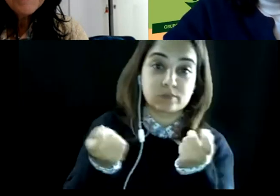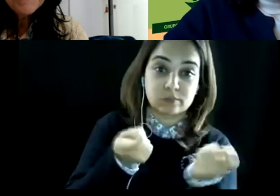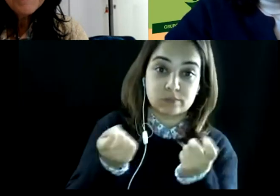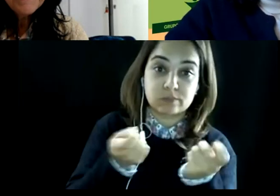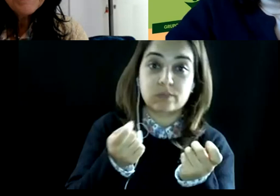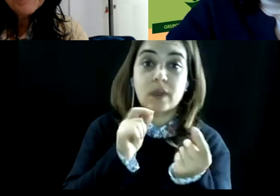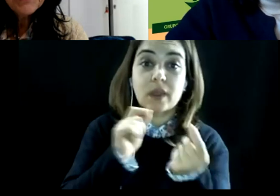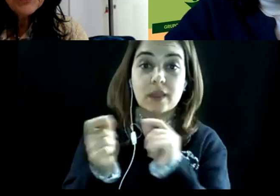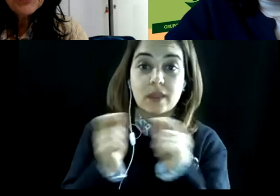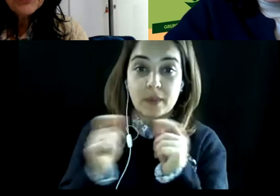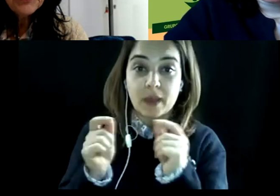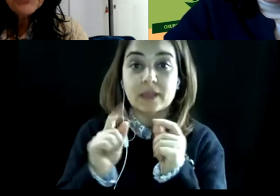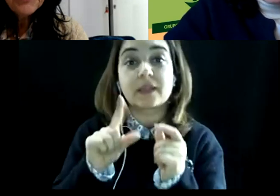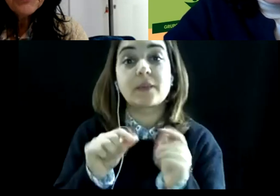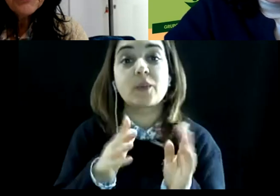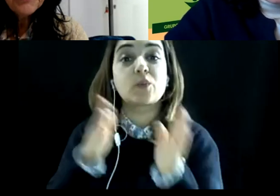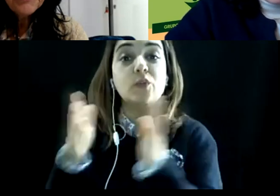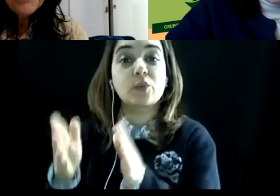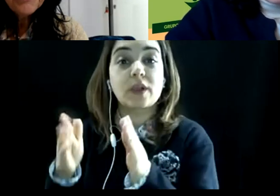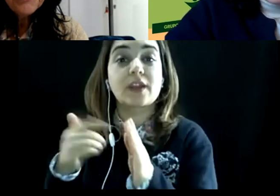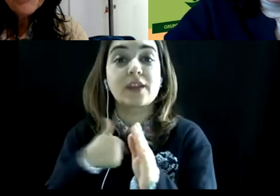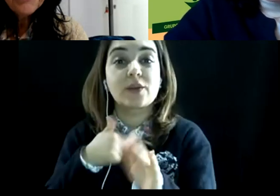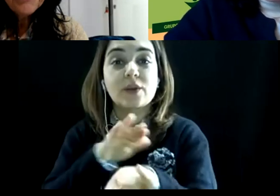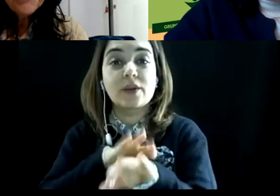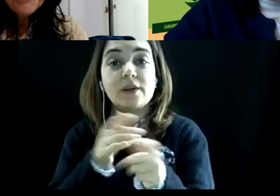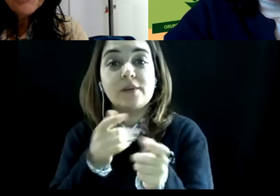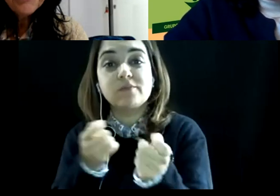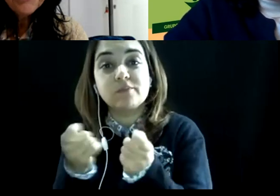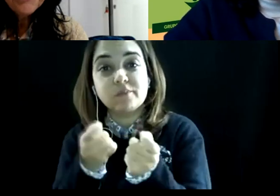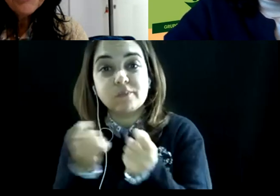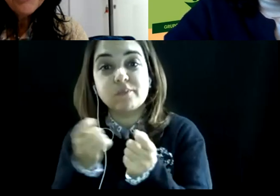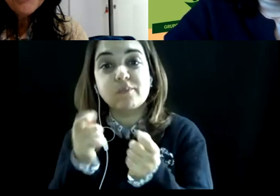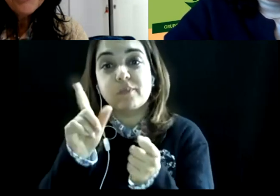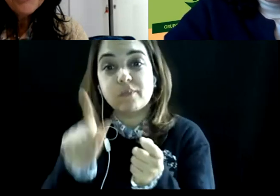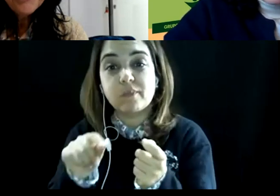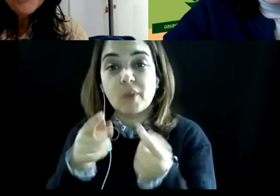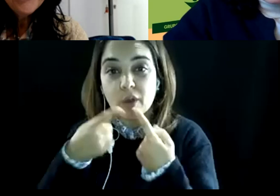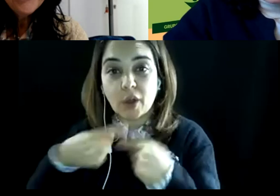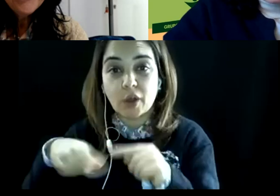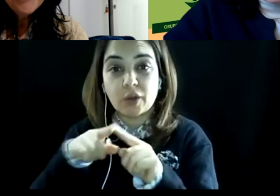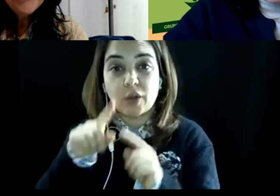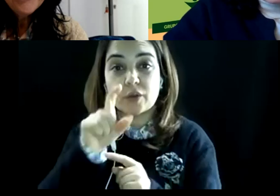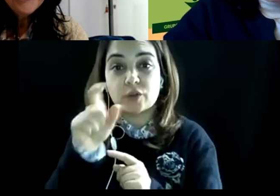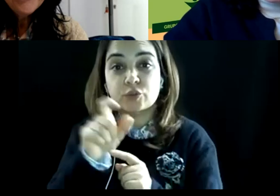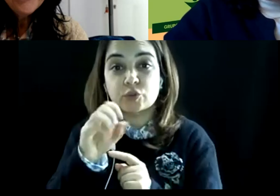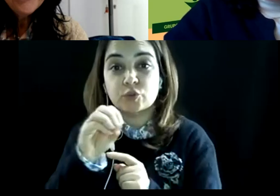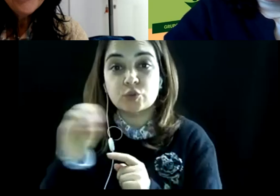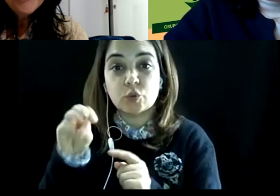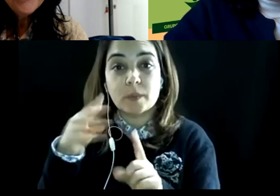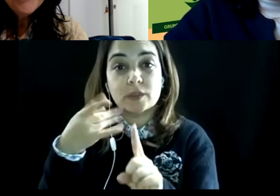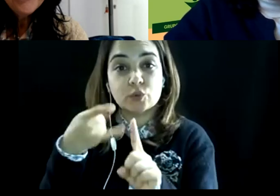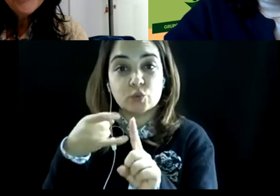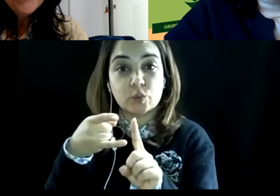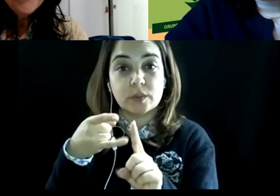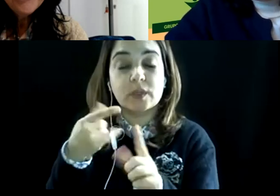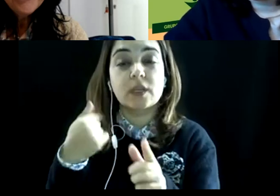debate e estou também como gestora, enfim, desta reunião no Zoom, e tenho já